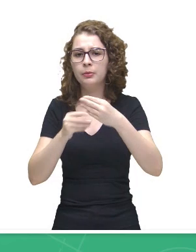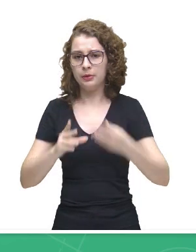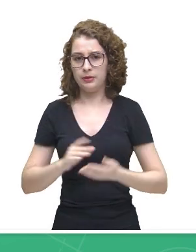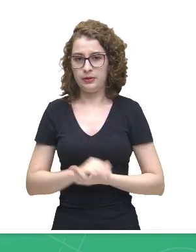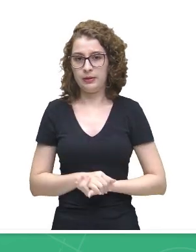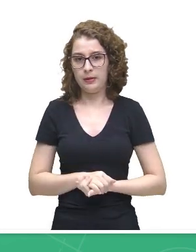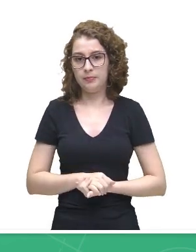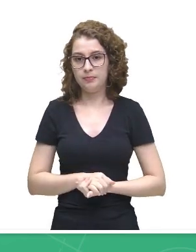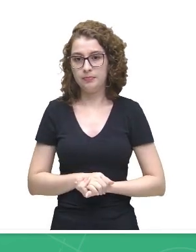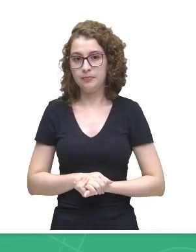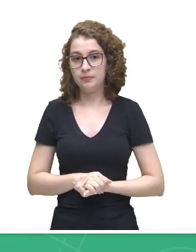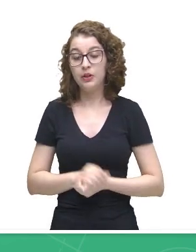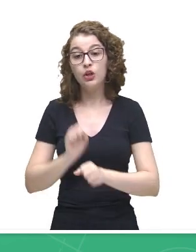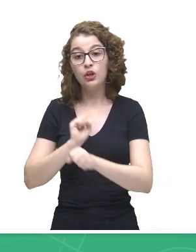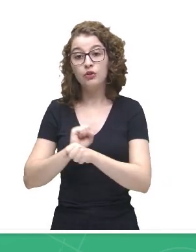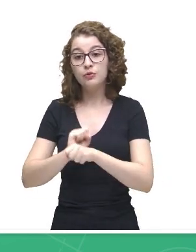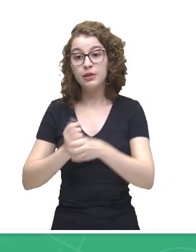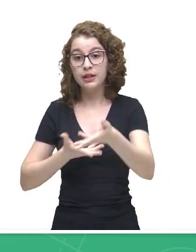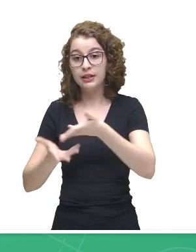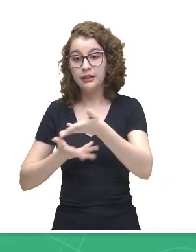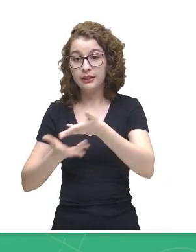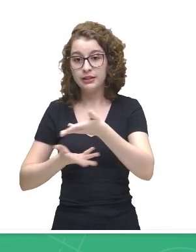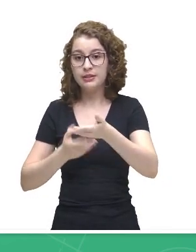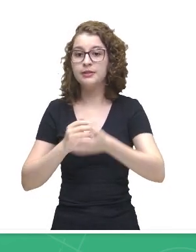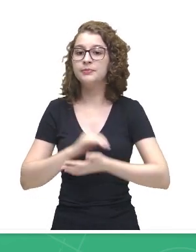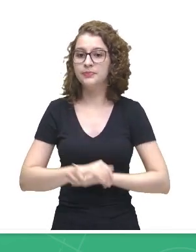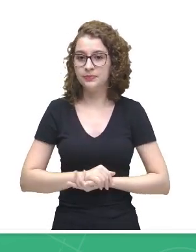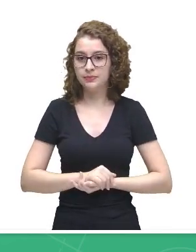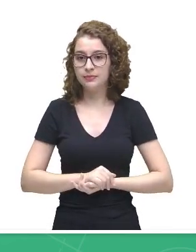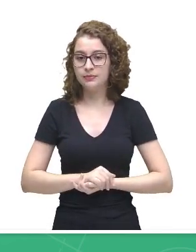Façam atividades, daqui a pouco eu volto para conferir com vocês.